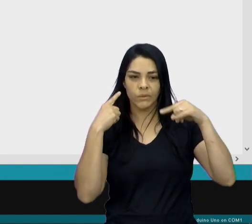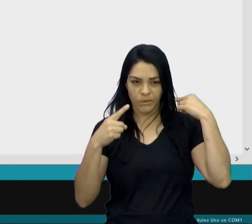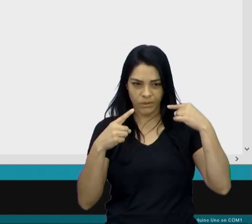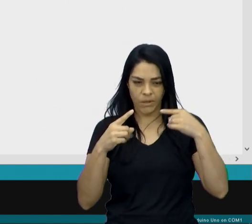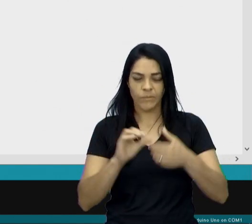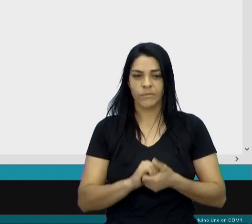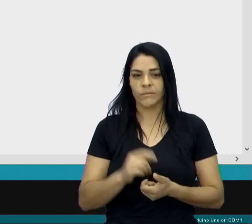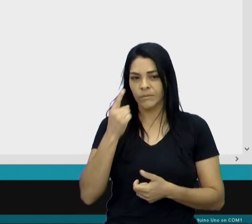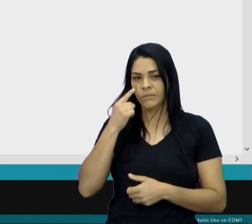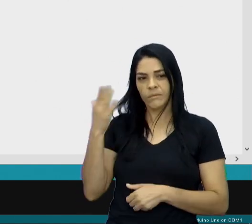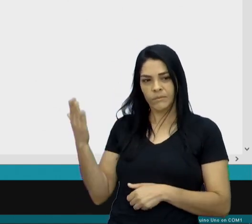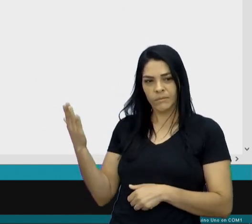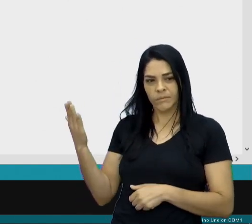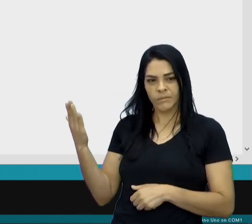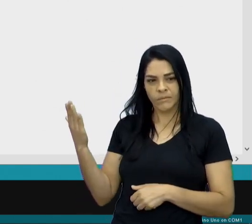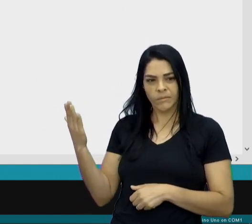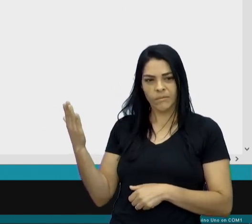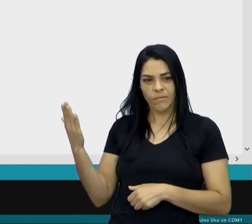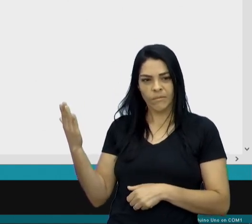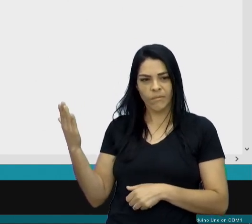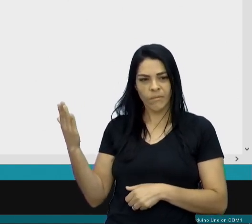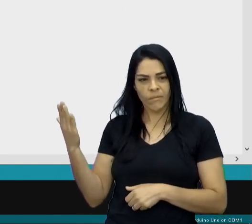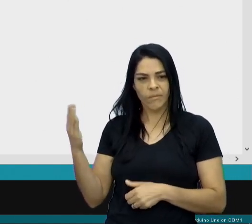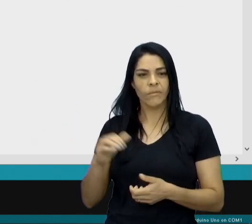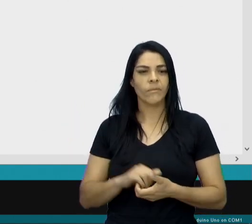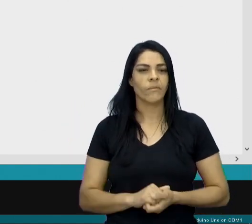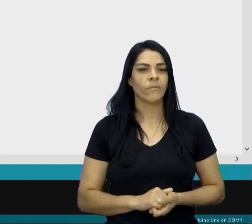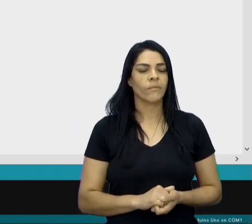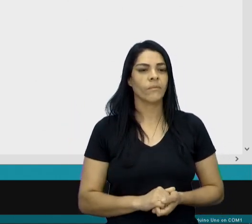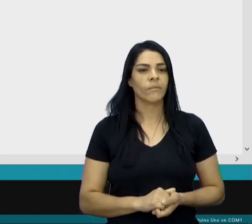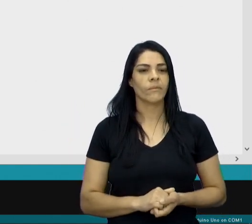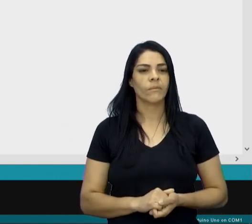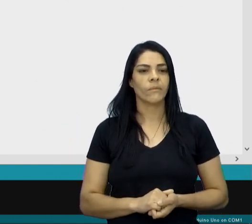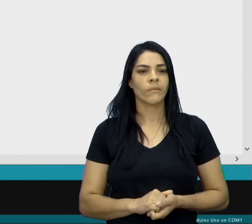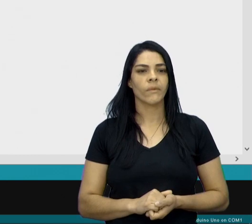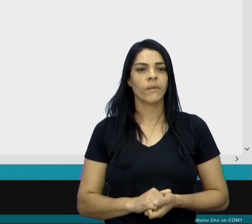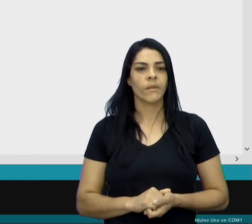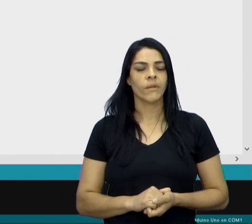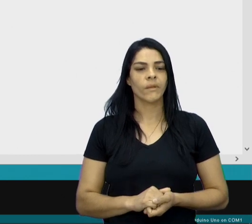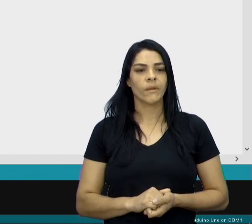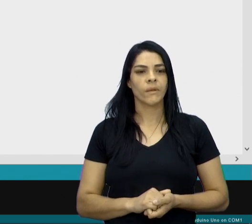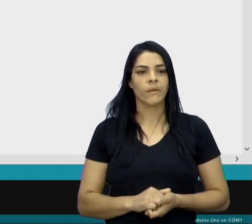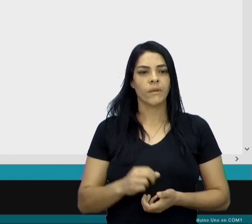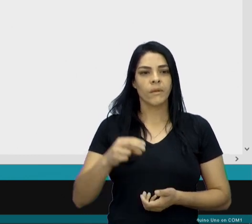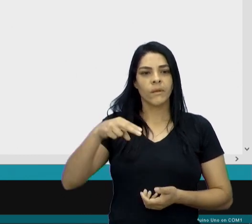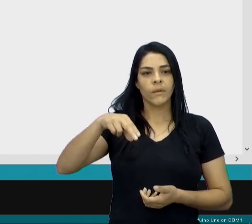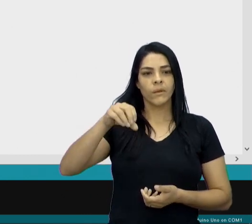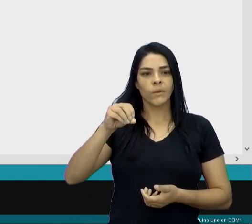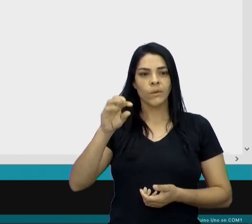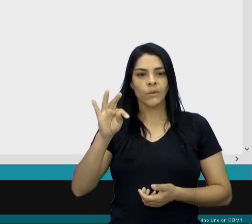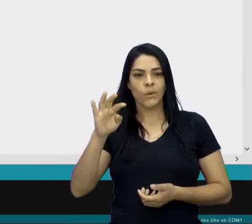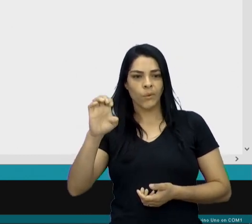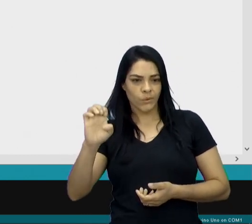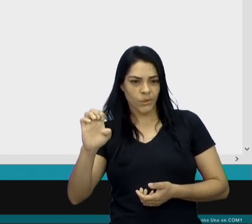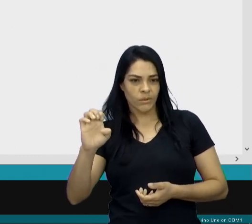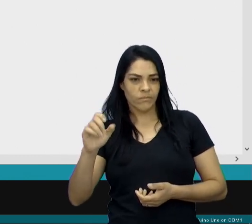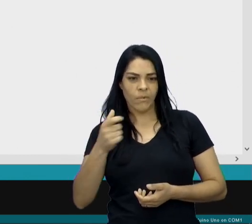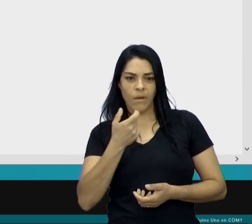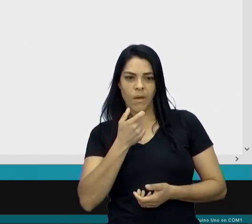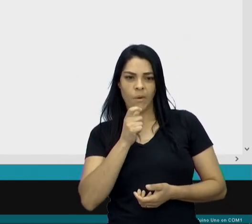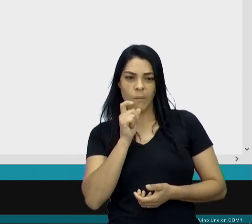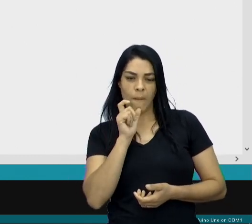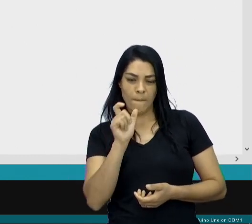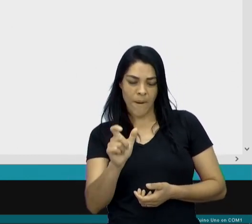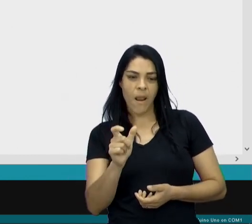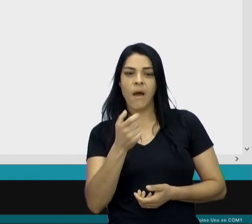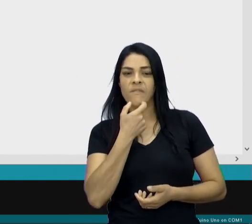define, tá certo? E aqui na frente tem um comando que é assim, note, underline, por exemplo,